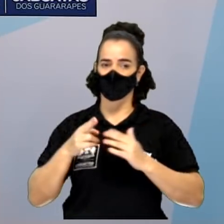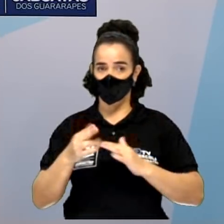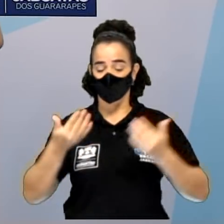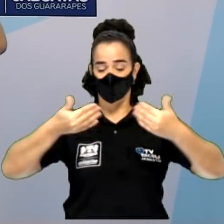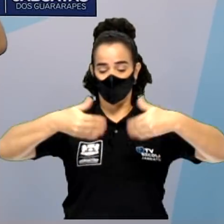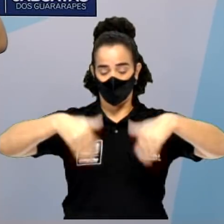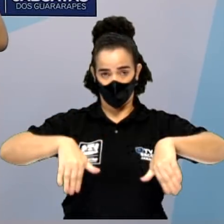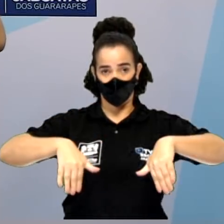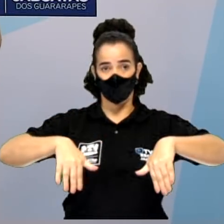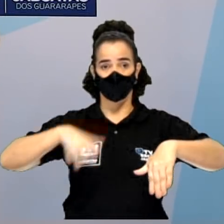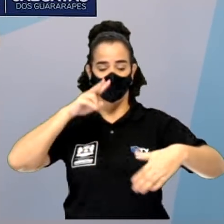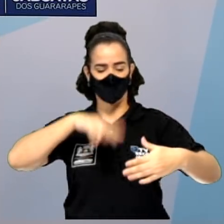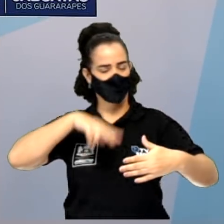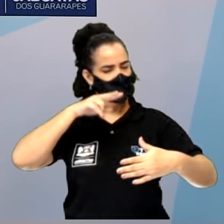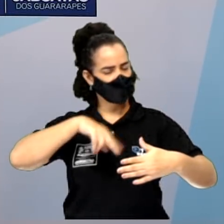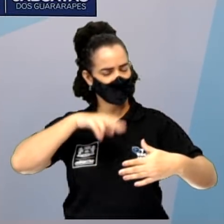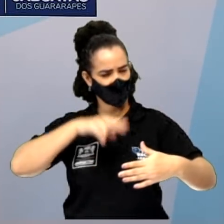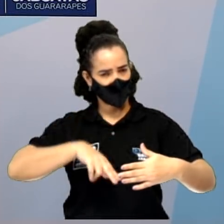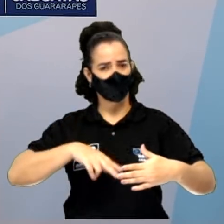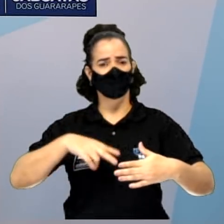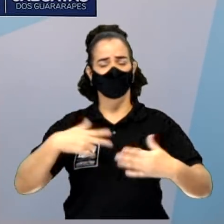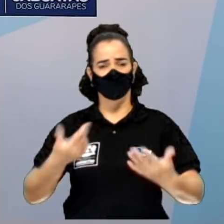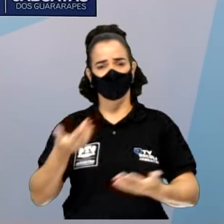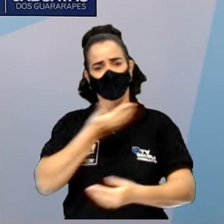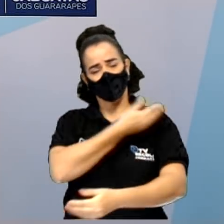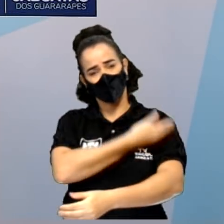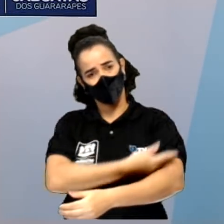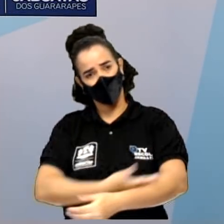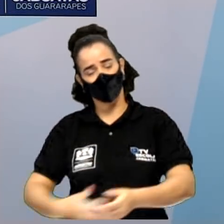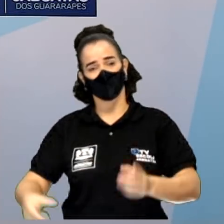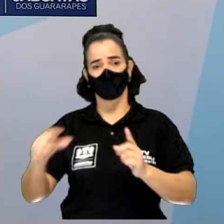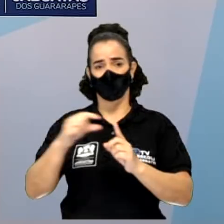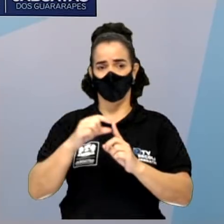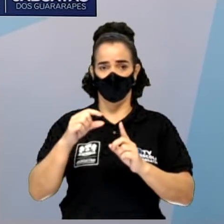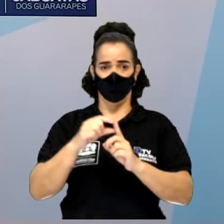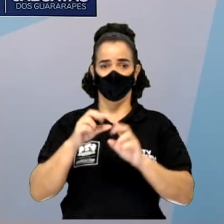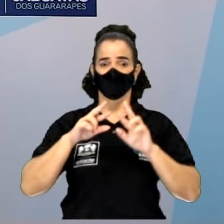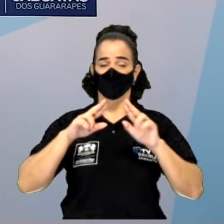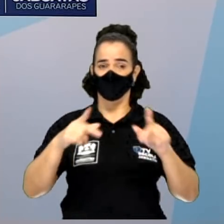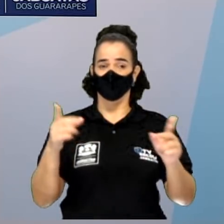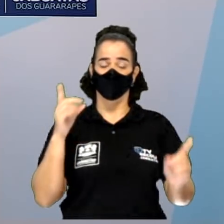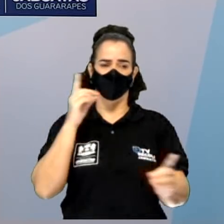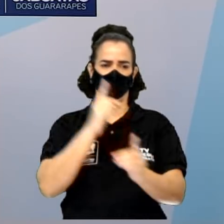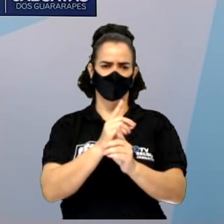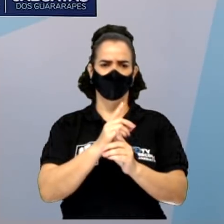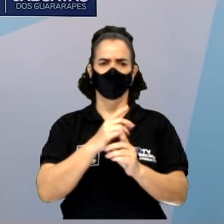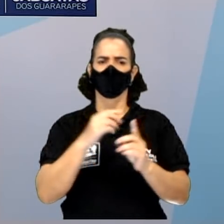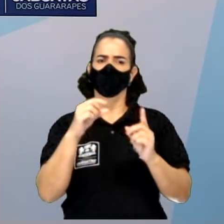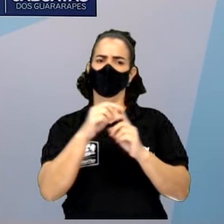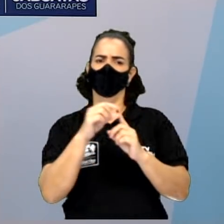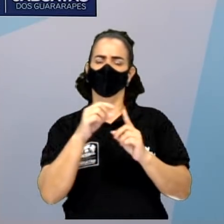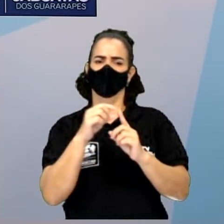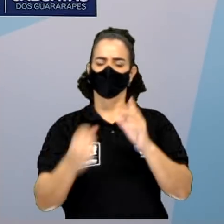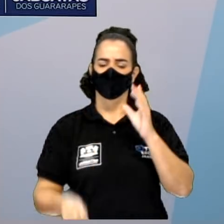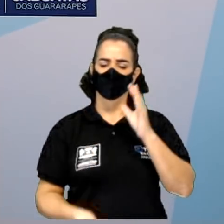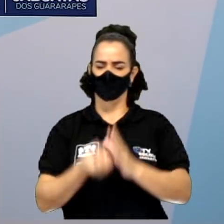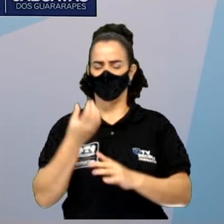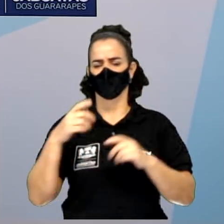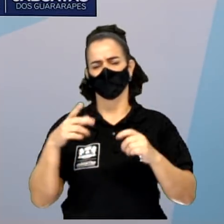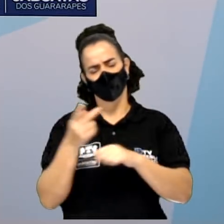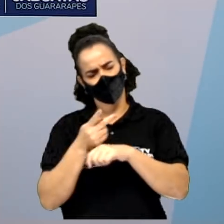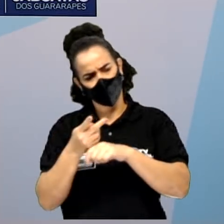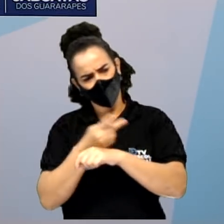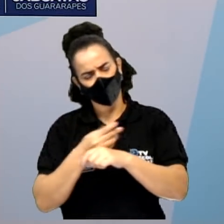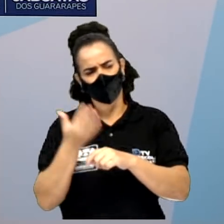lerem bastante, se acostumarem com palavras diferentes. E quando encontrar uma palavra nova, procura saber o que é. Hoje em dia você sempre tem um